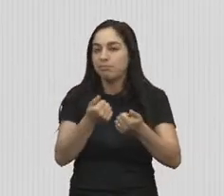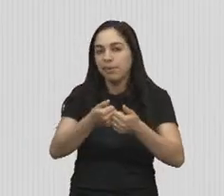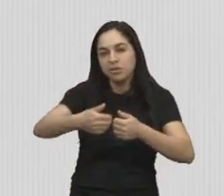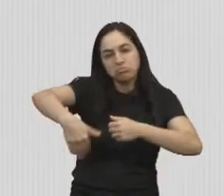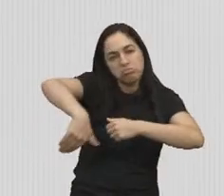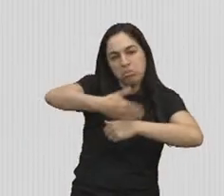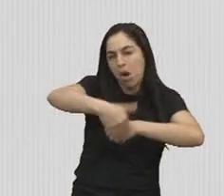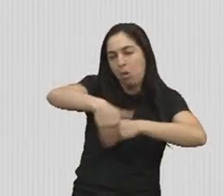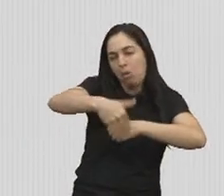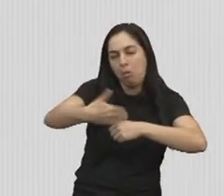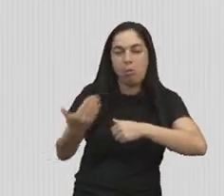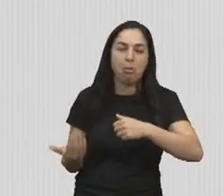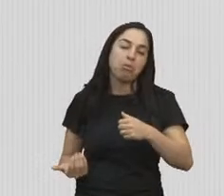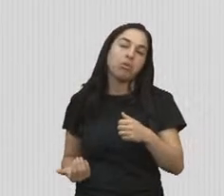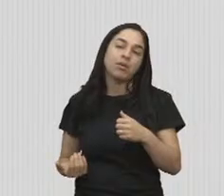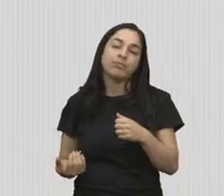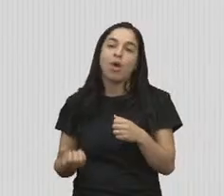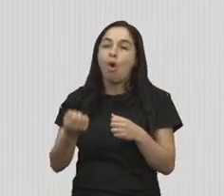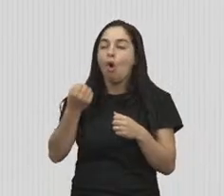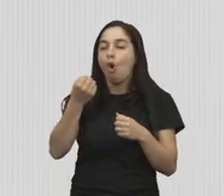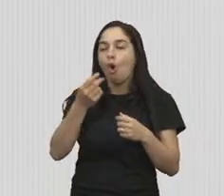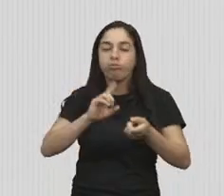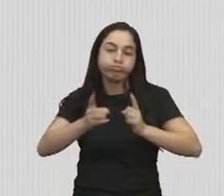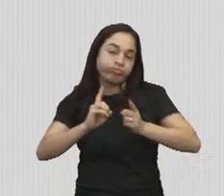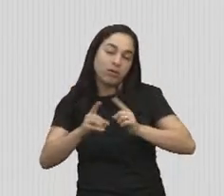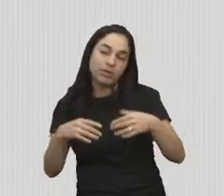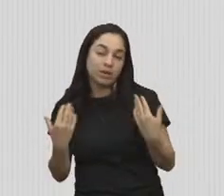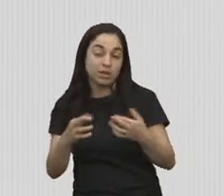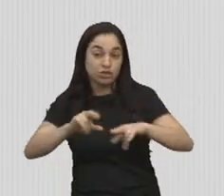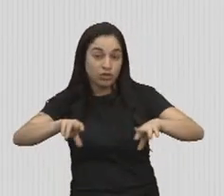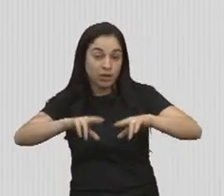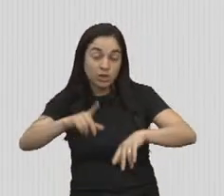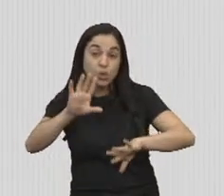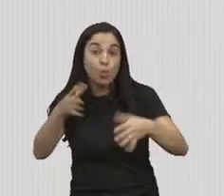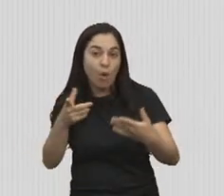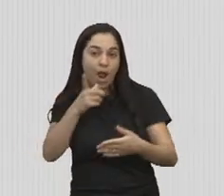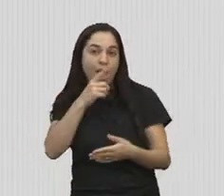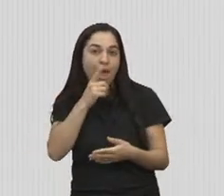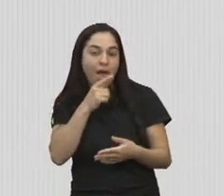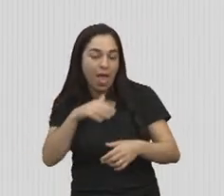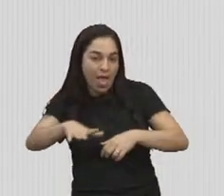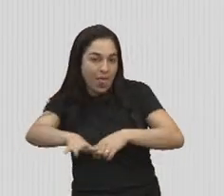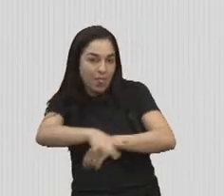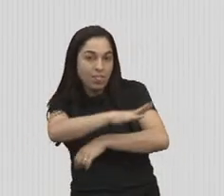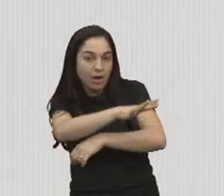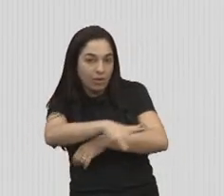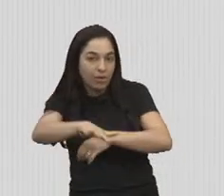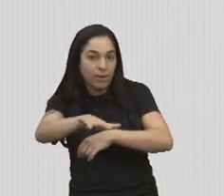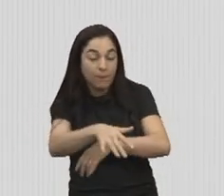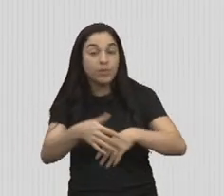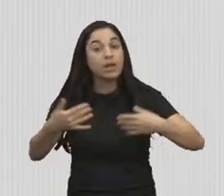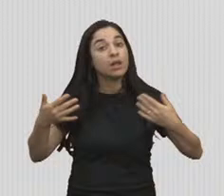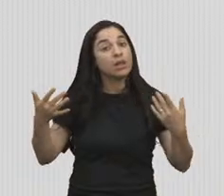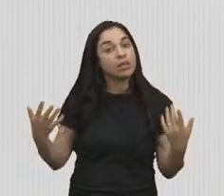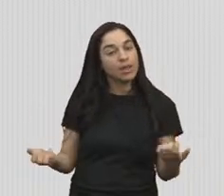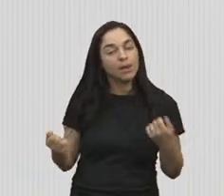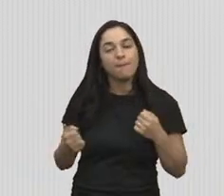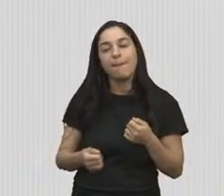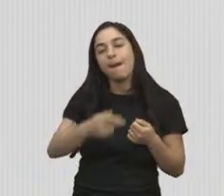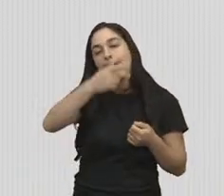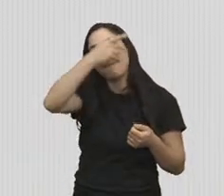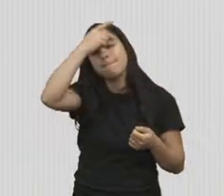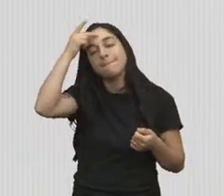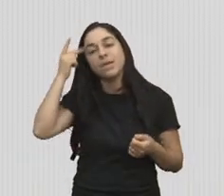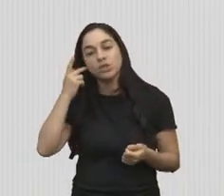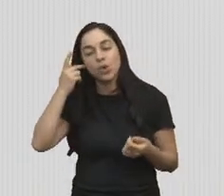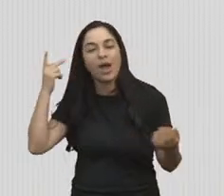via ou uma avenida, enfim. E aí a gente também pode dar a obrigação para a pessoa que